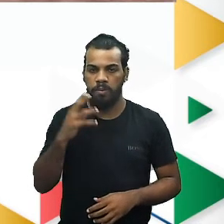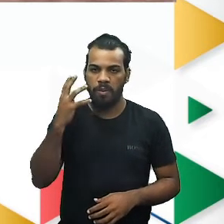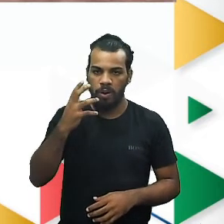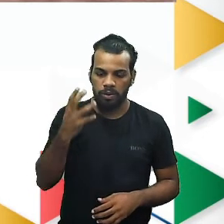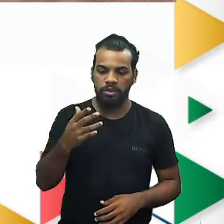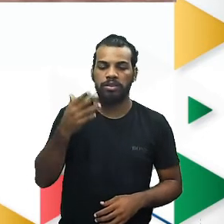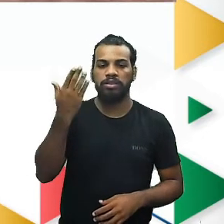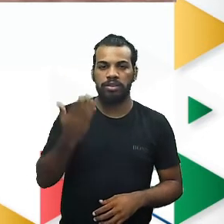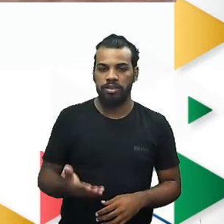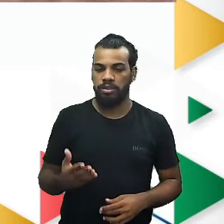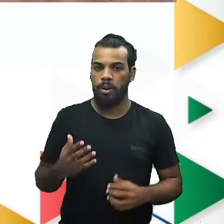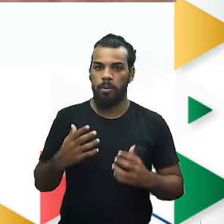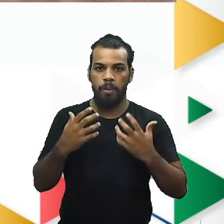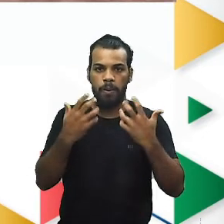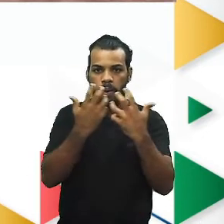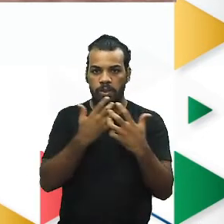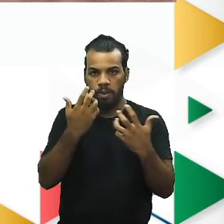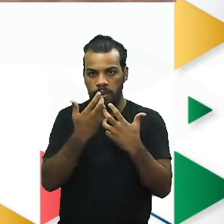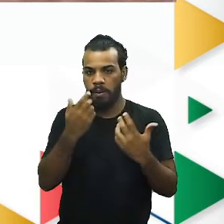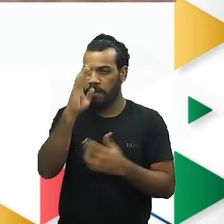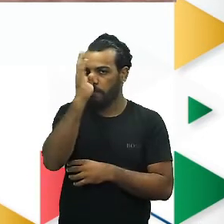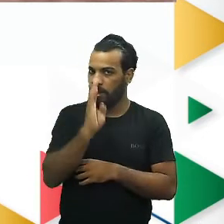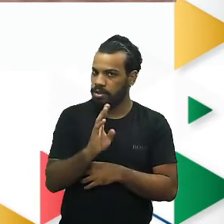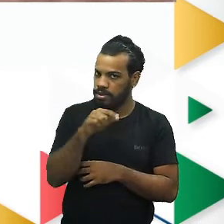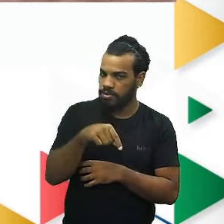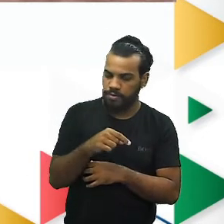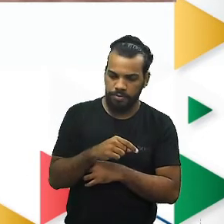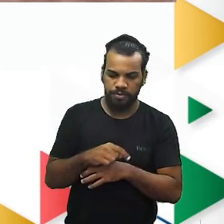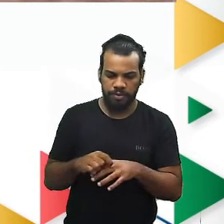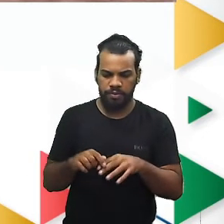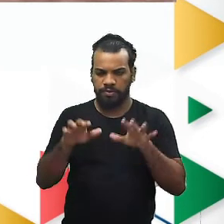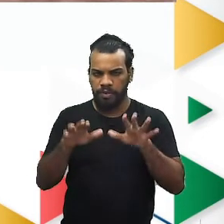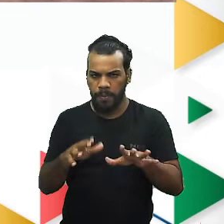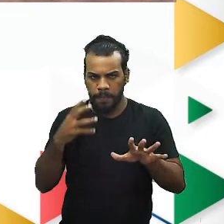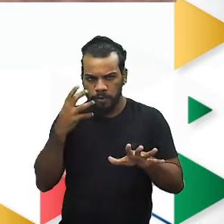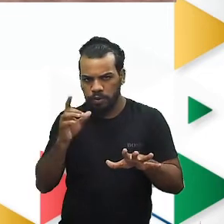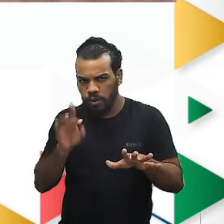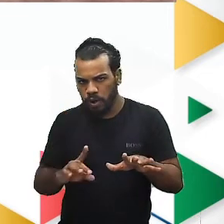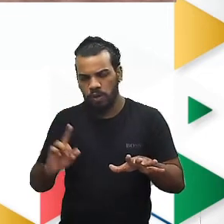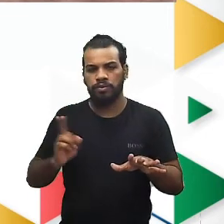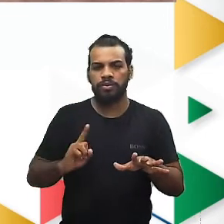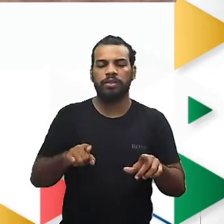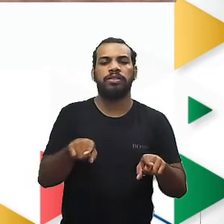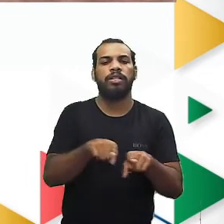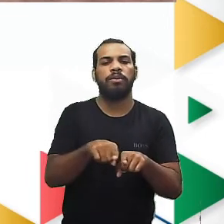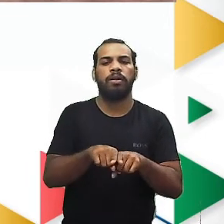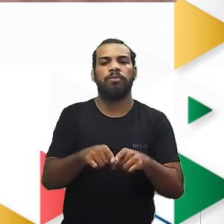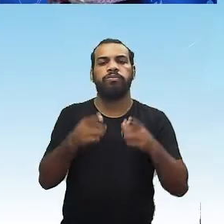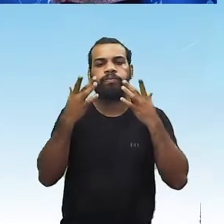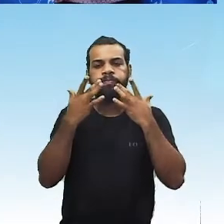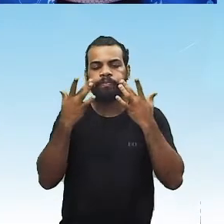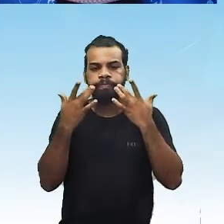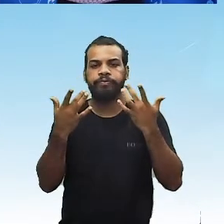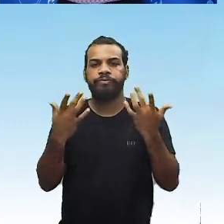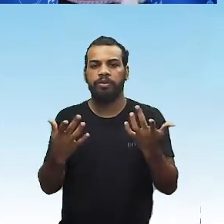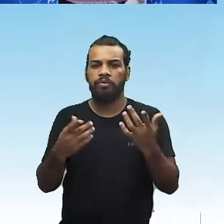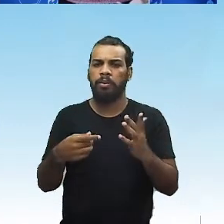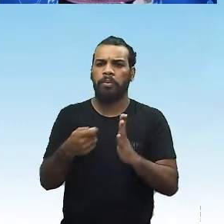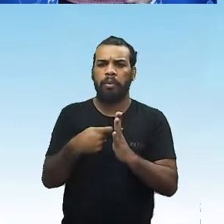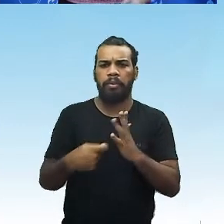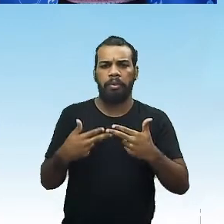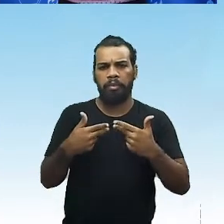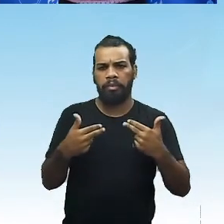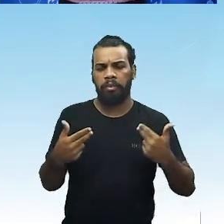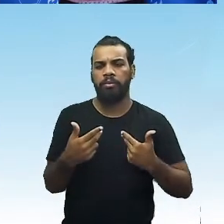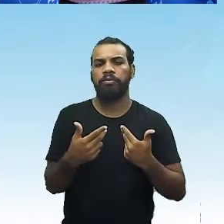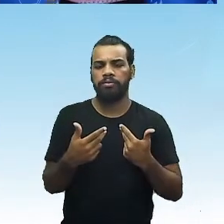Buarque, um dos maiores cantores, compositores do Brasil, ele não só ficou na música, então ele também é dramaturgo teatral, ele escreveu várias peças